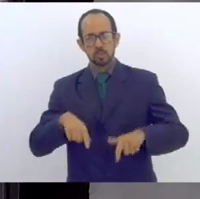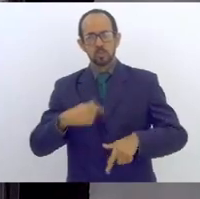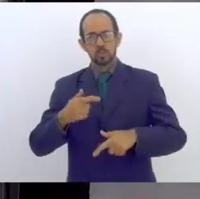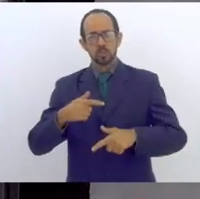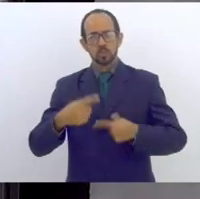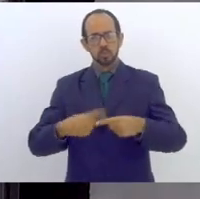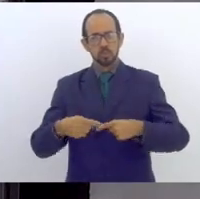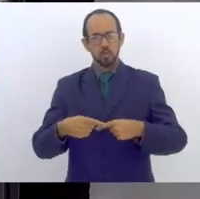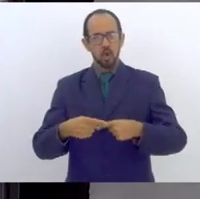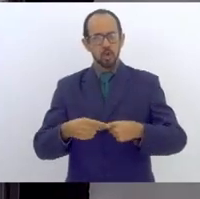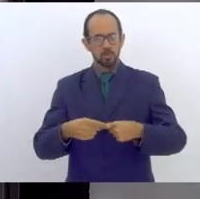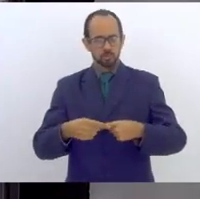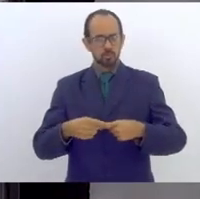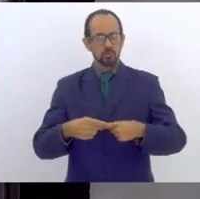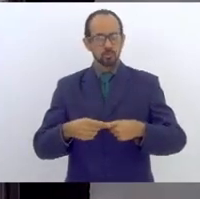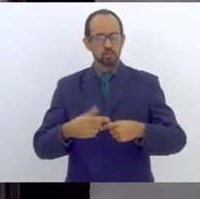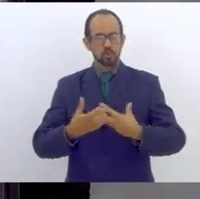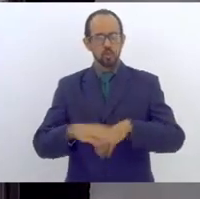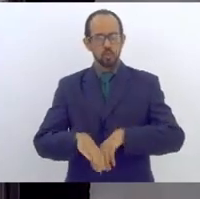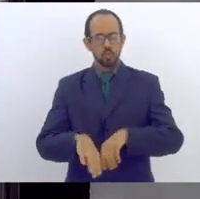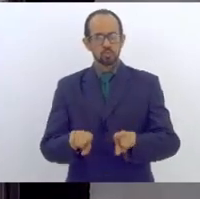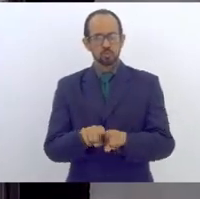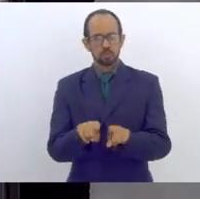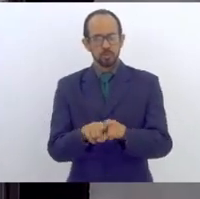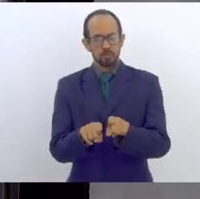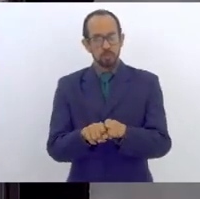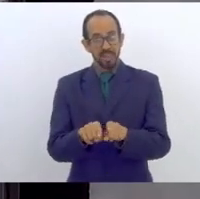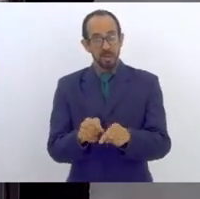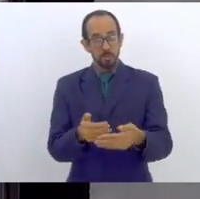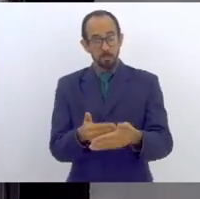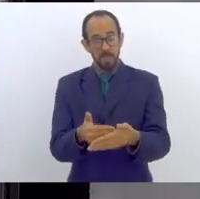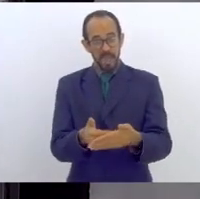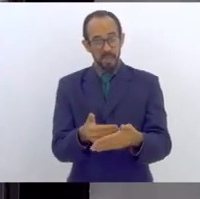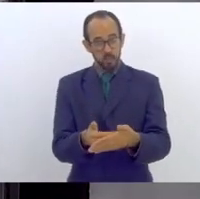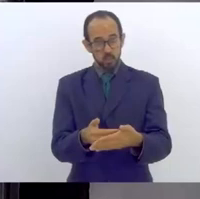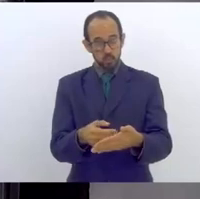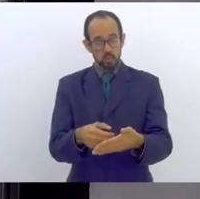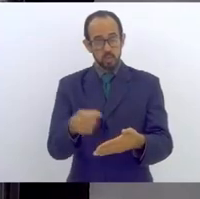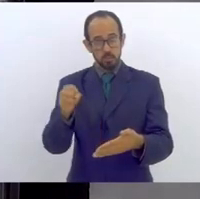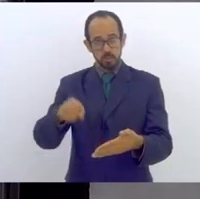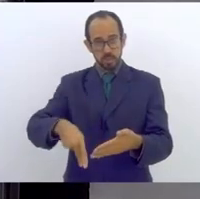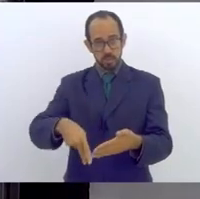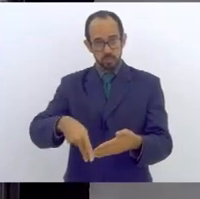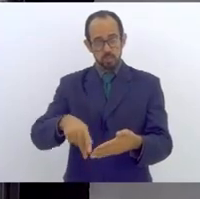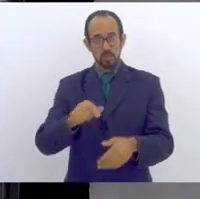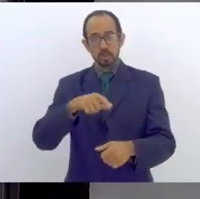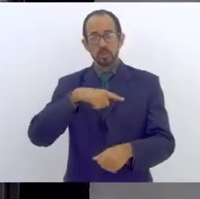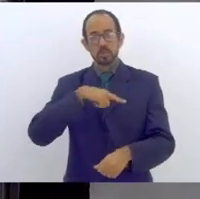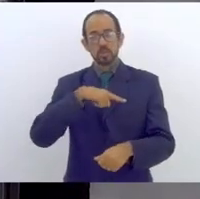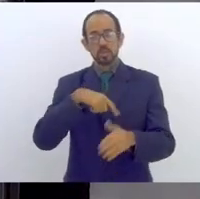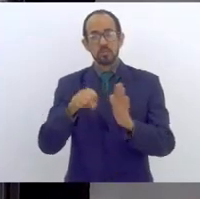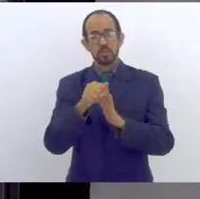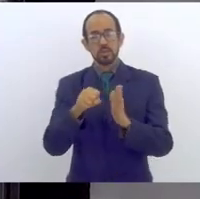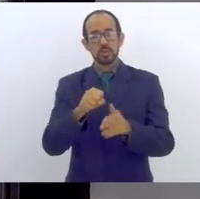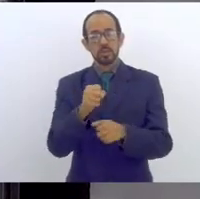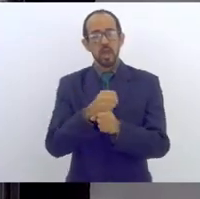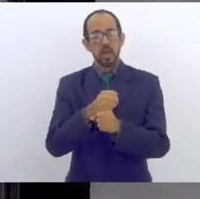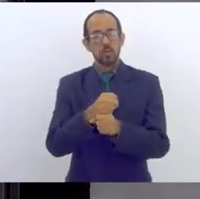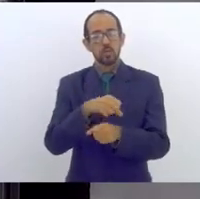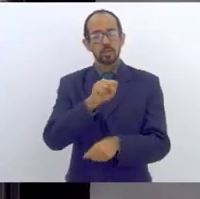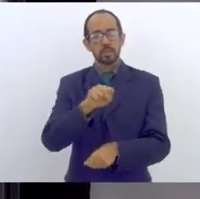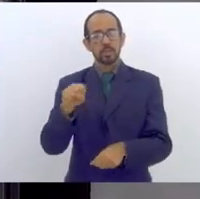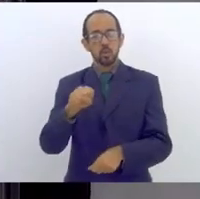já também para o abono permanência e podendo se aposentar a gente teve esse concurso só em 88 2002 2014